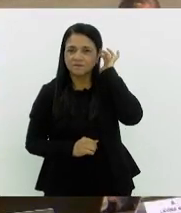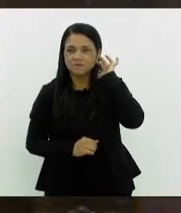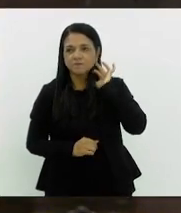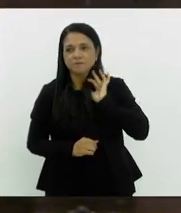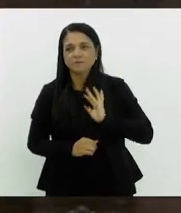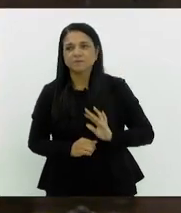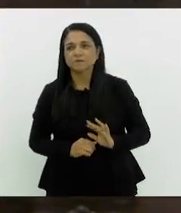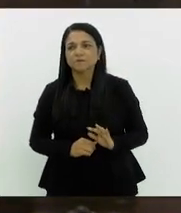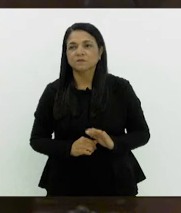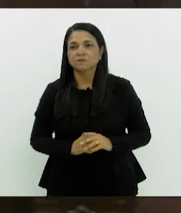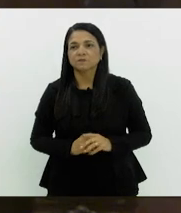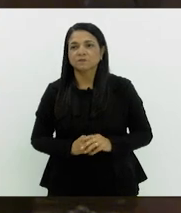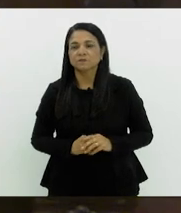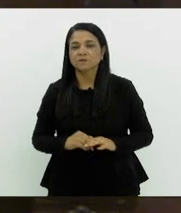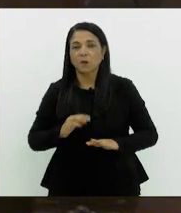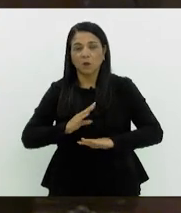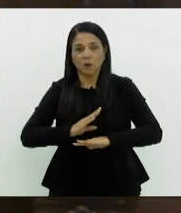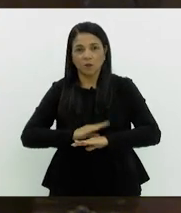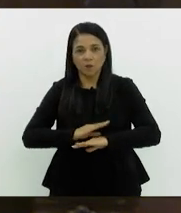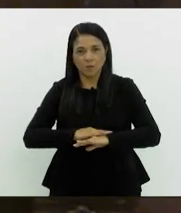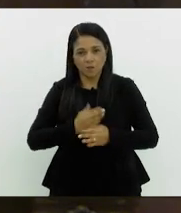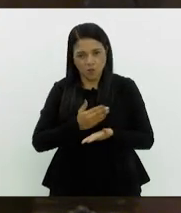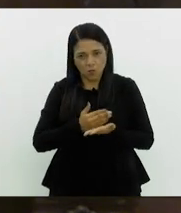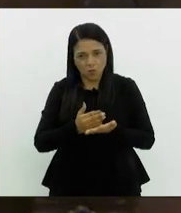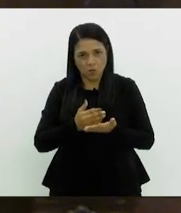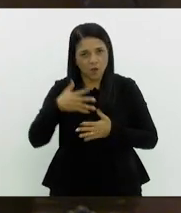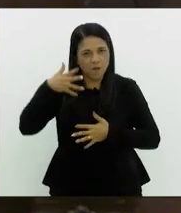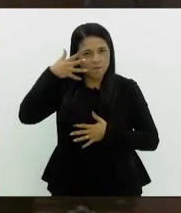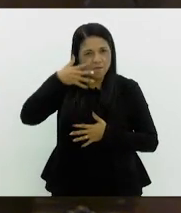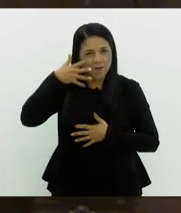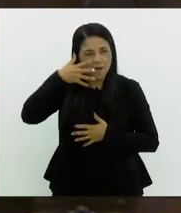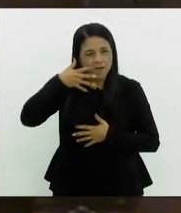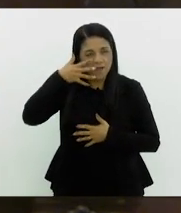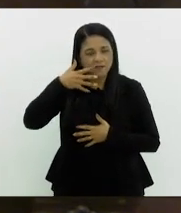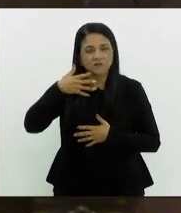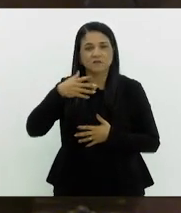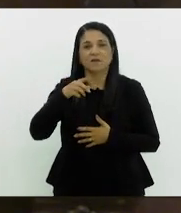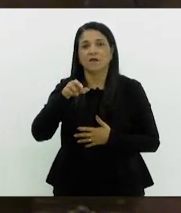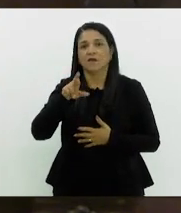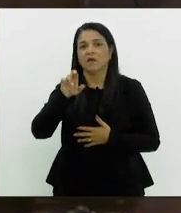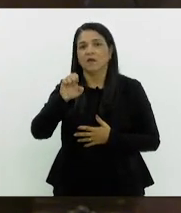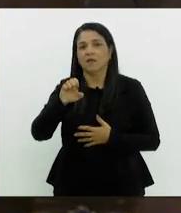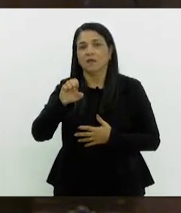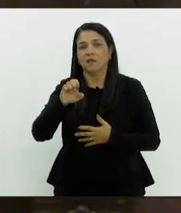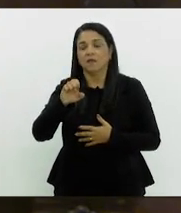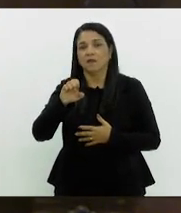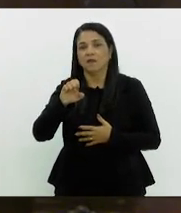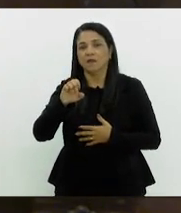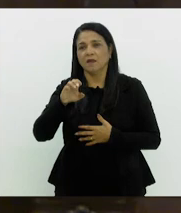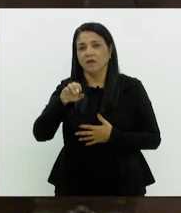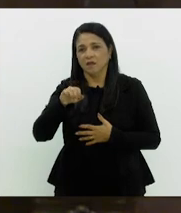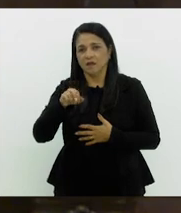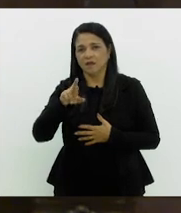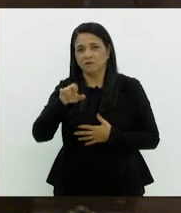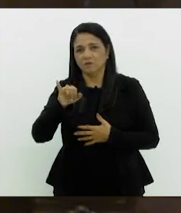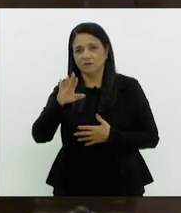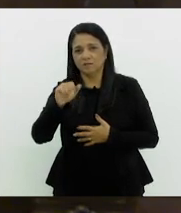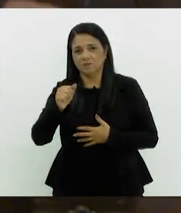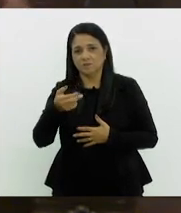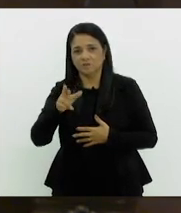Neste momento, daremos início à primeira palestra do senhor Ricardo Benete Fernandes Mossa, sobre o tema